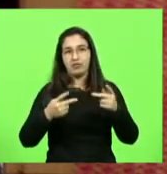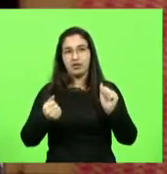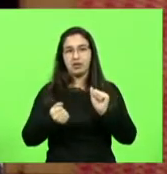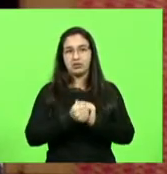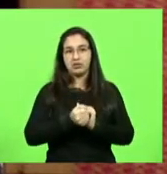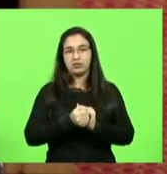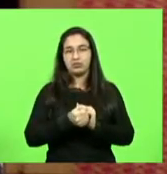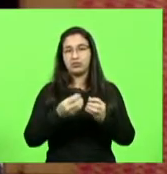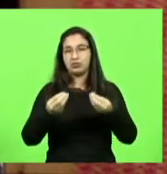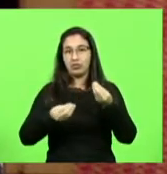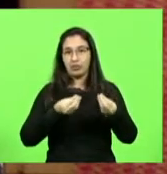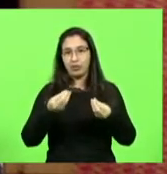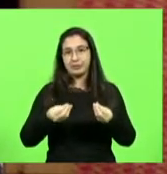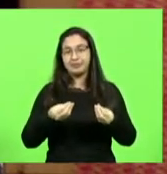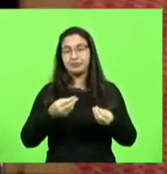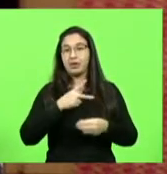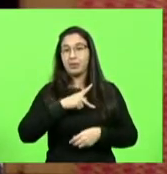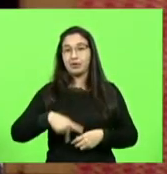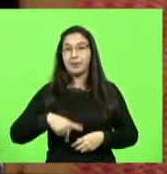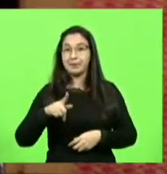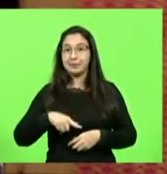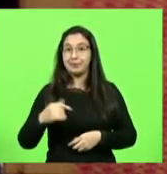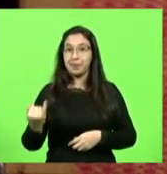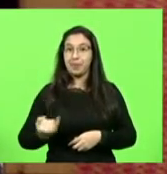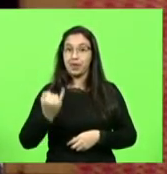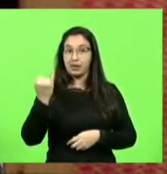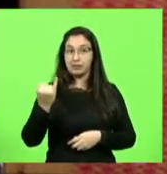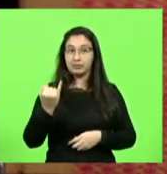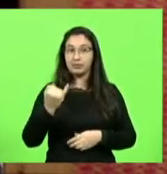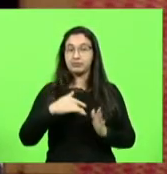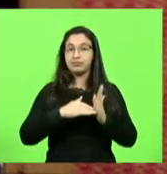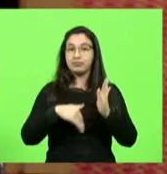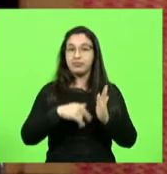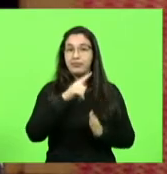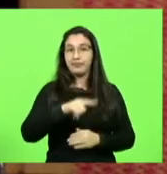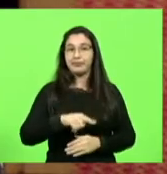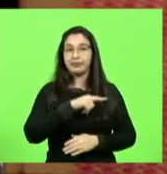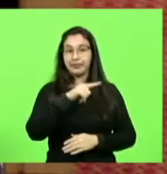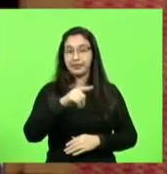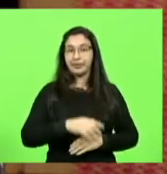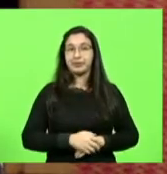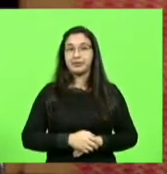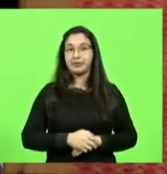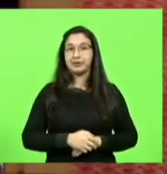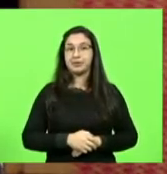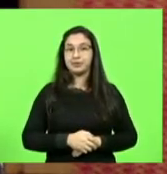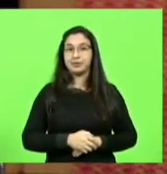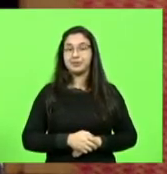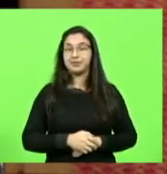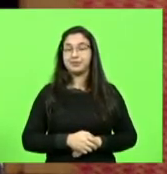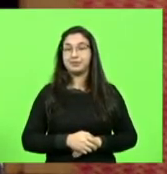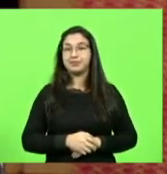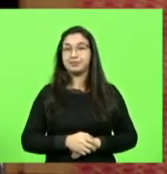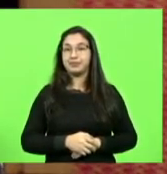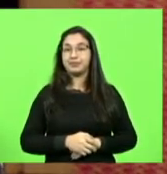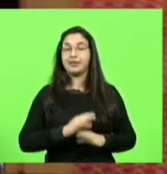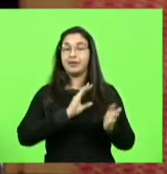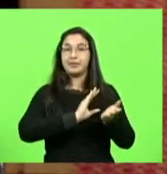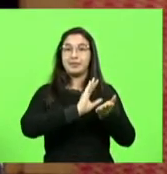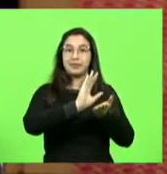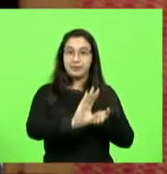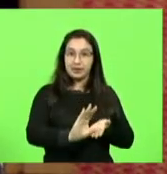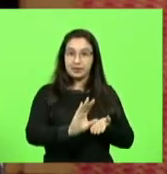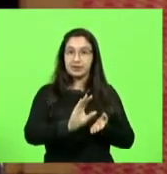Então, projeto importante, vamos derrubar o veto, vamos repassar os recursos e vamos